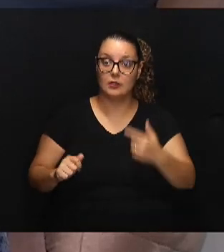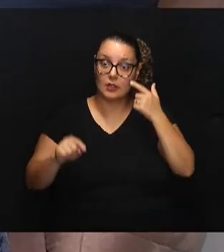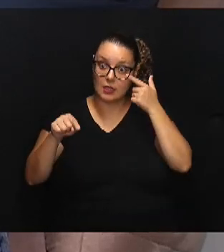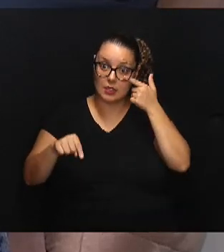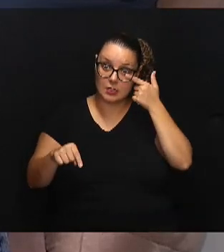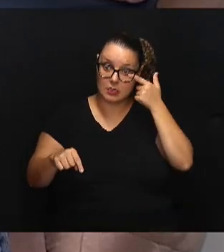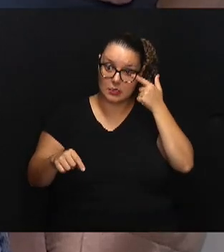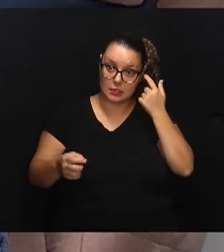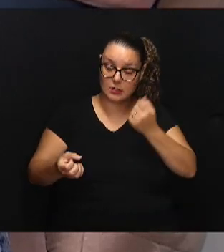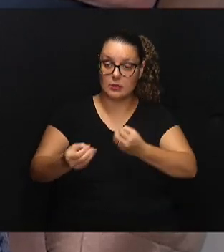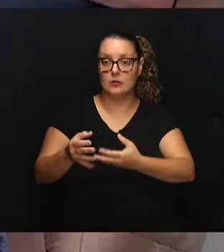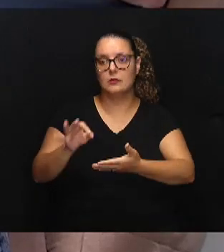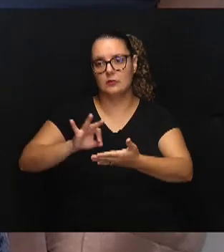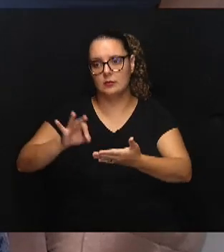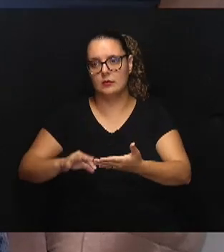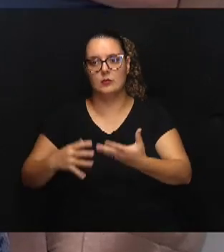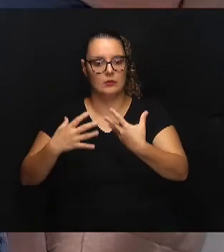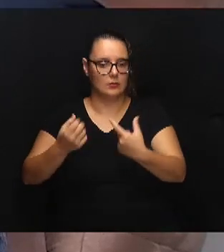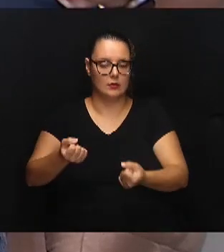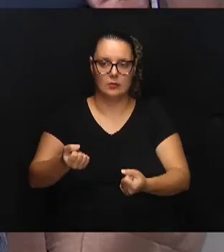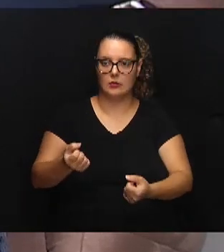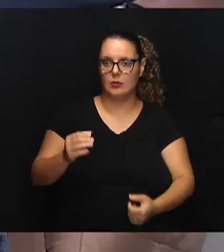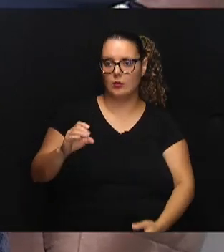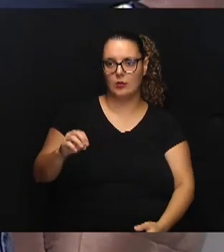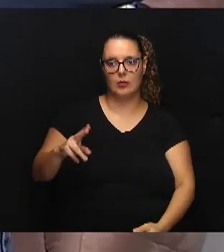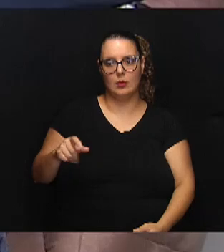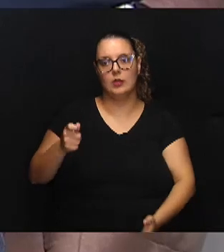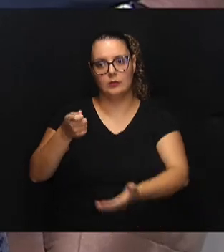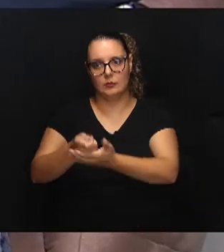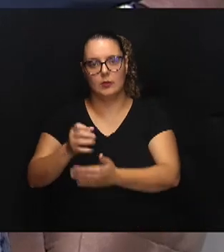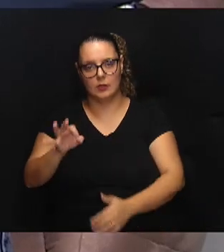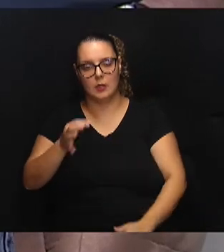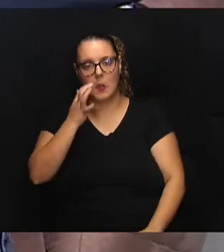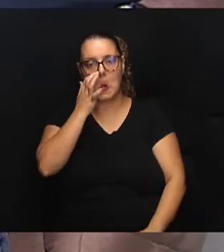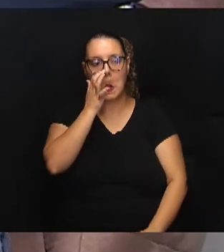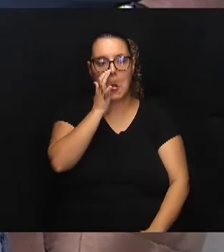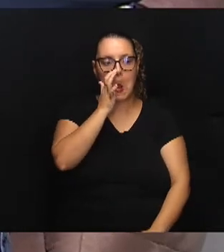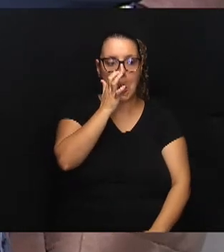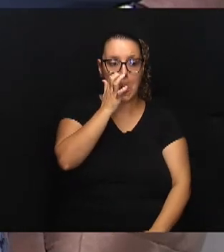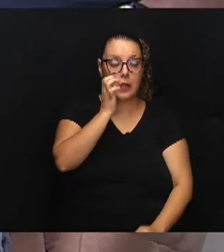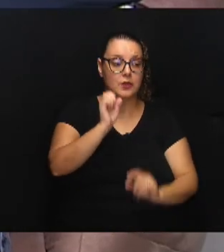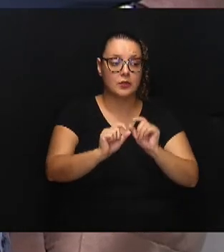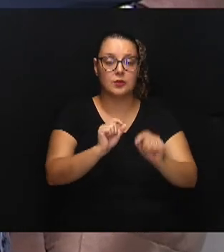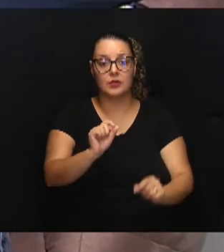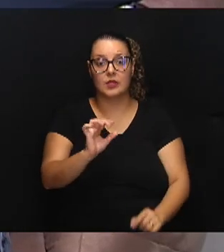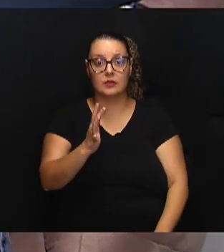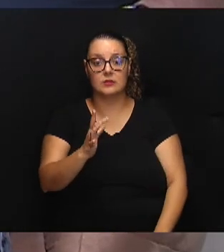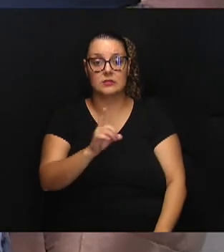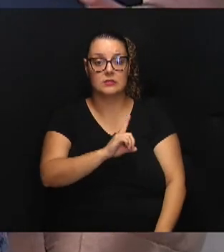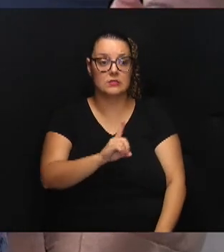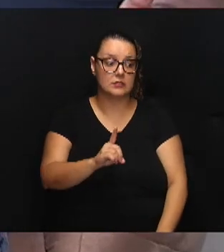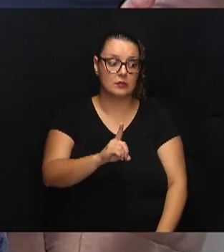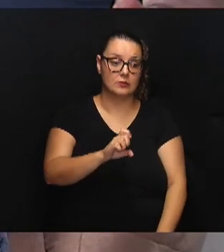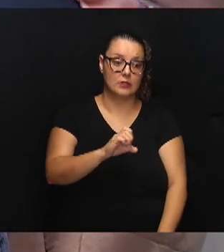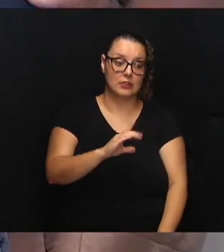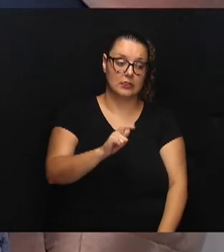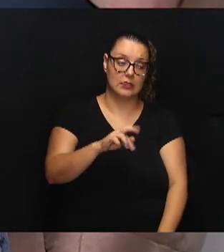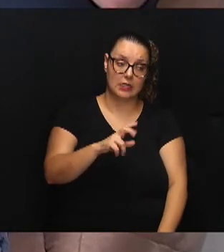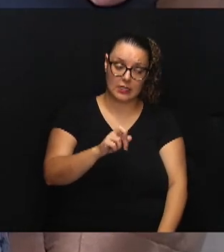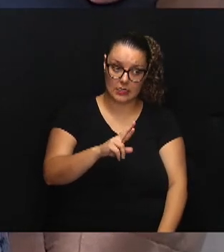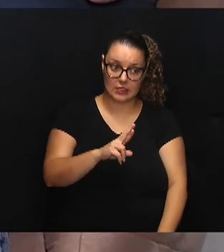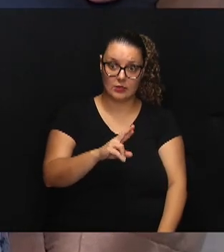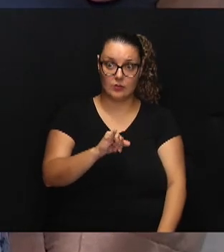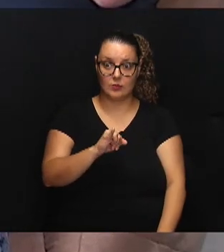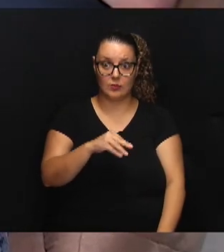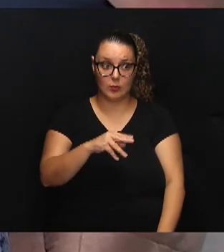informação, e aí ou receber o valor correto, ou pagar o valor correto. E o que acontece se a pessoa não declarar o imposto de renda? Se a pessoa não